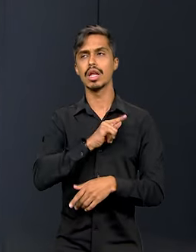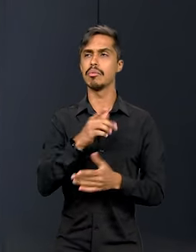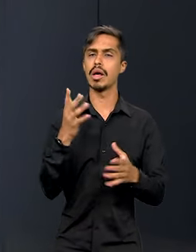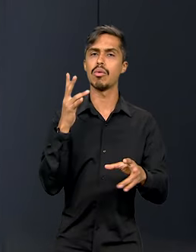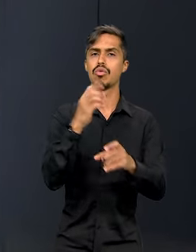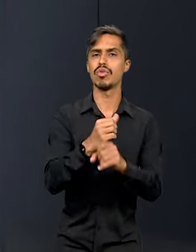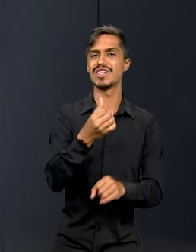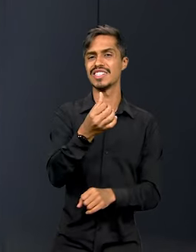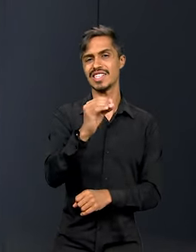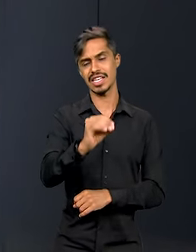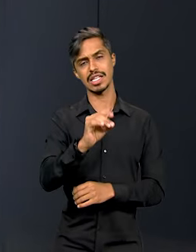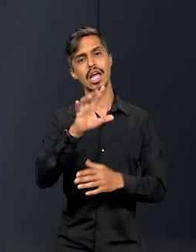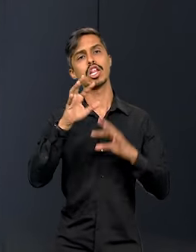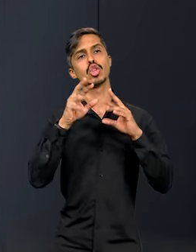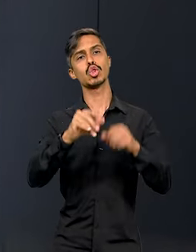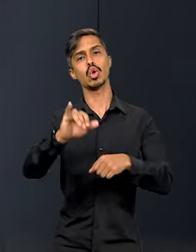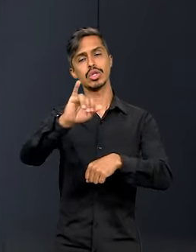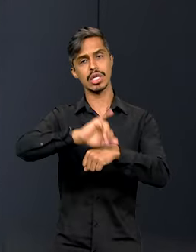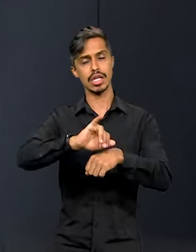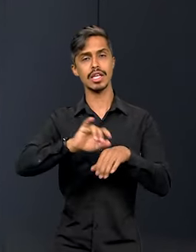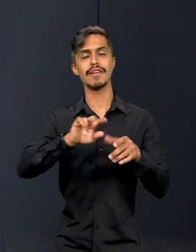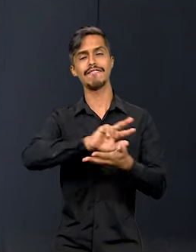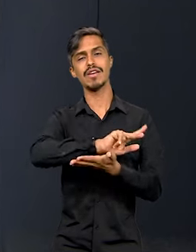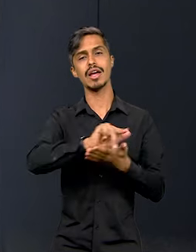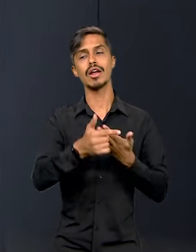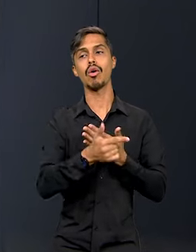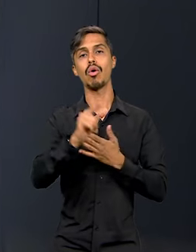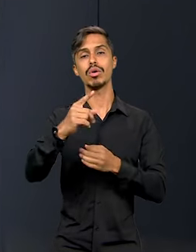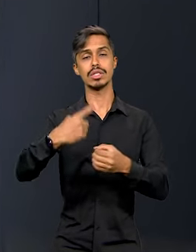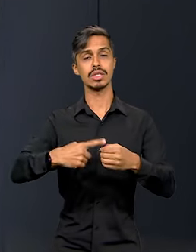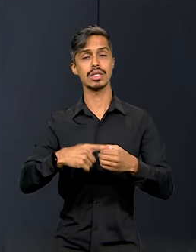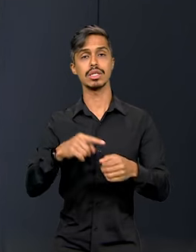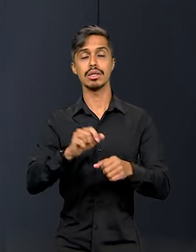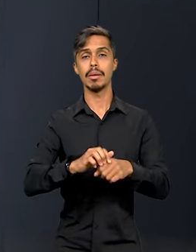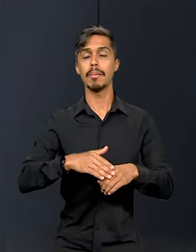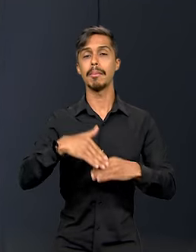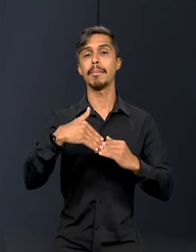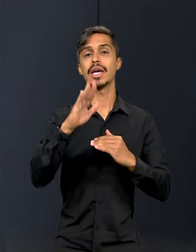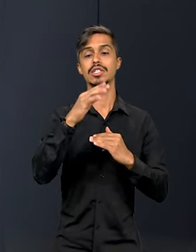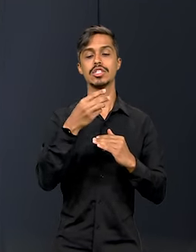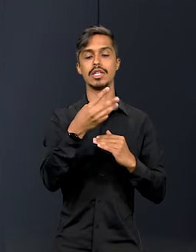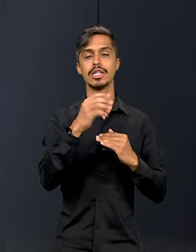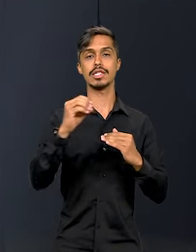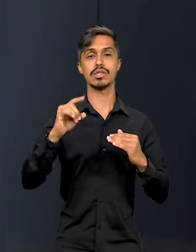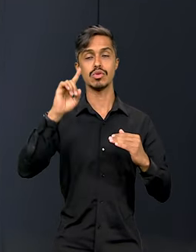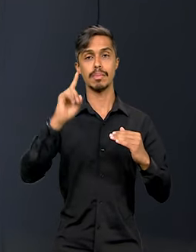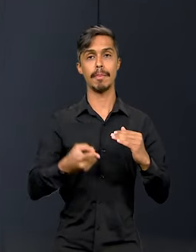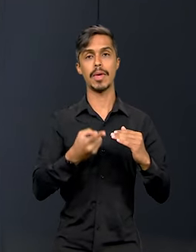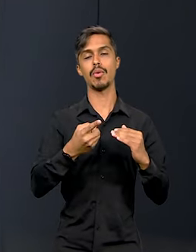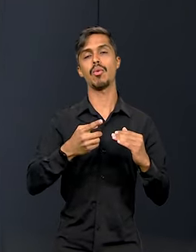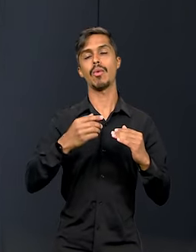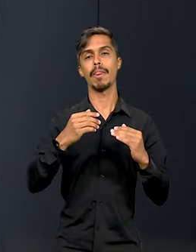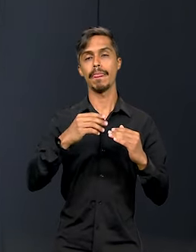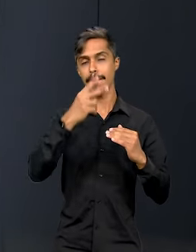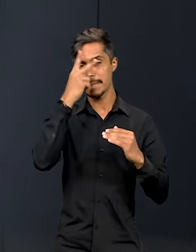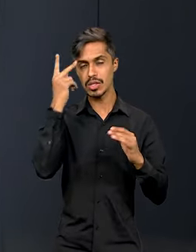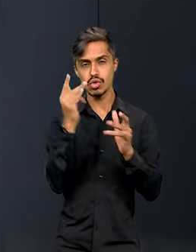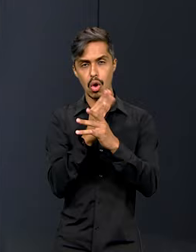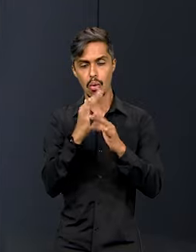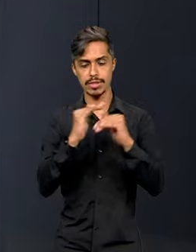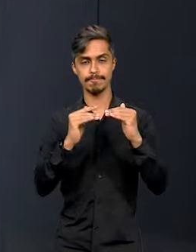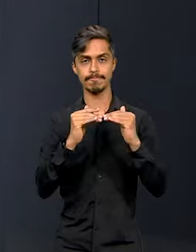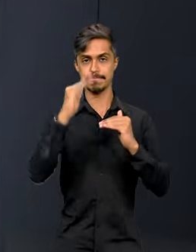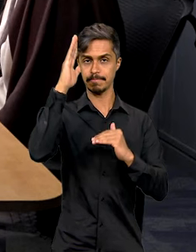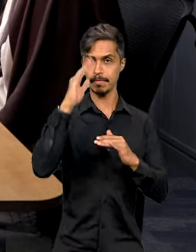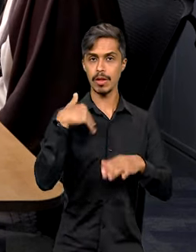cidades que são todas as capitais e diversas outras cidades que TM mais de 300.000 habitantes nós estamos eh